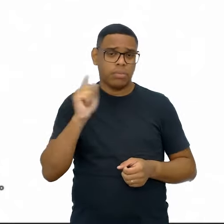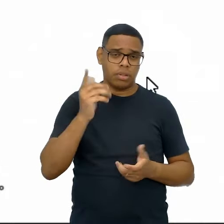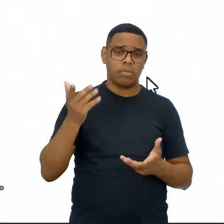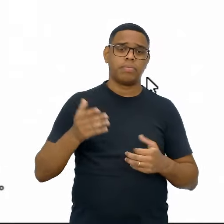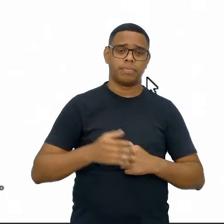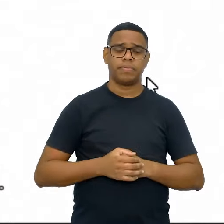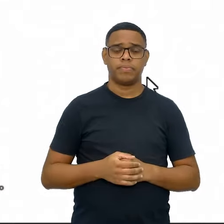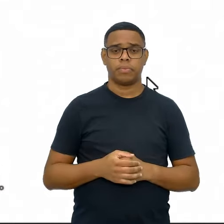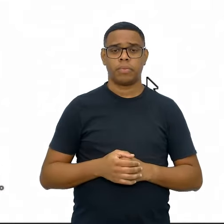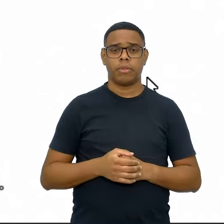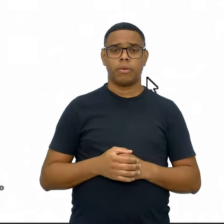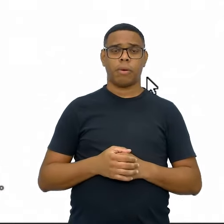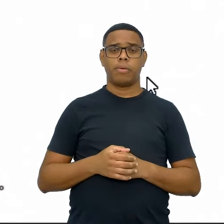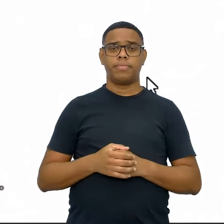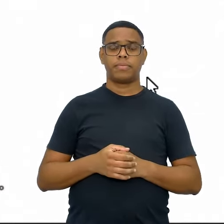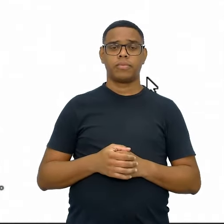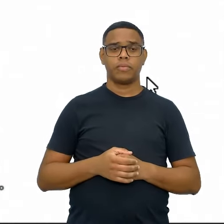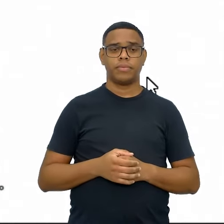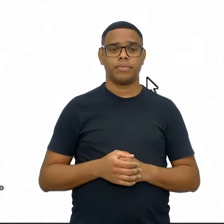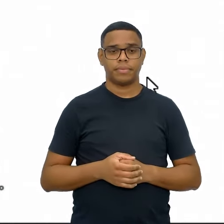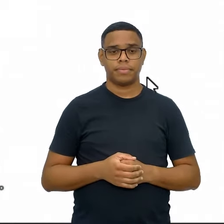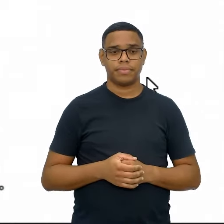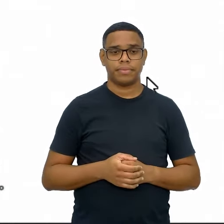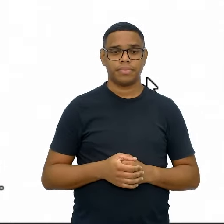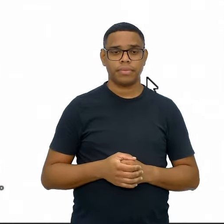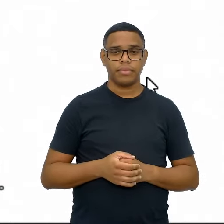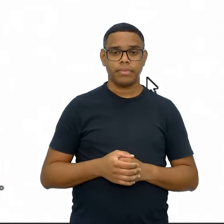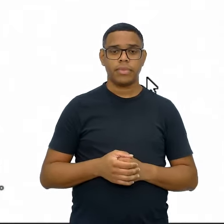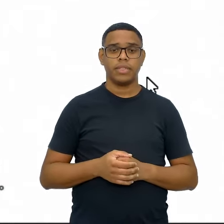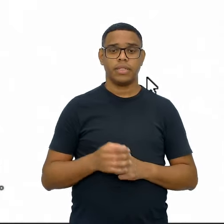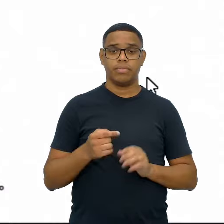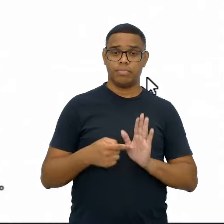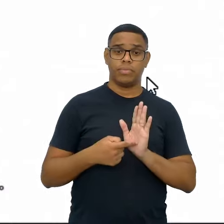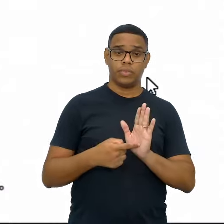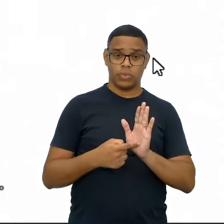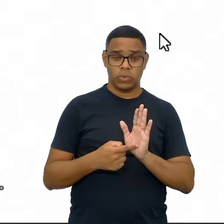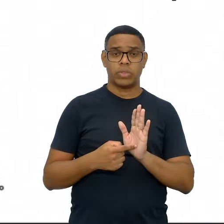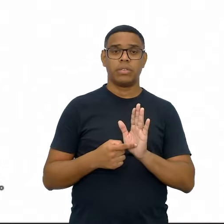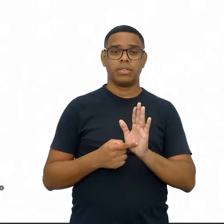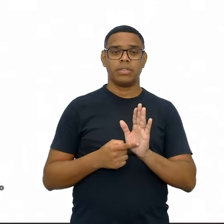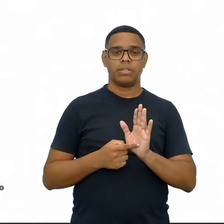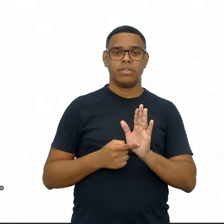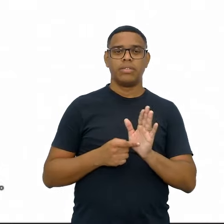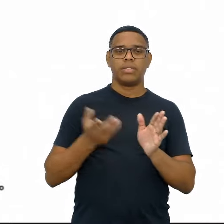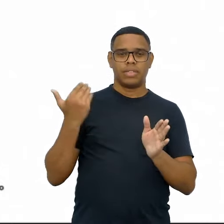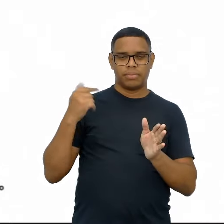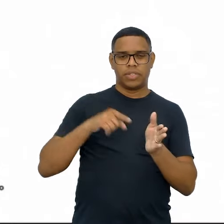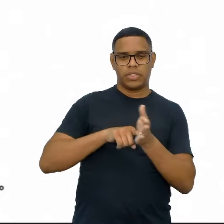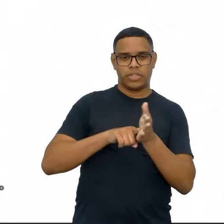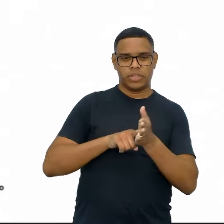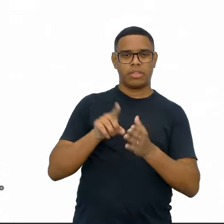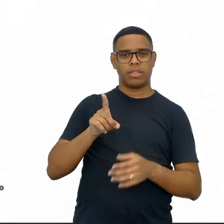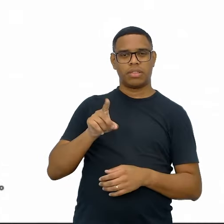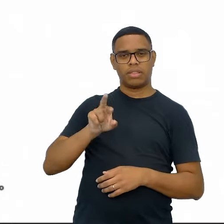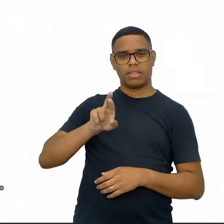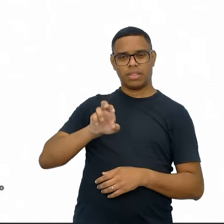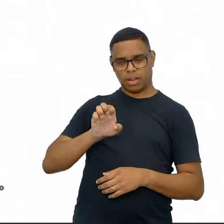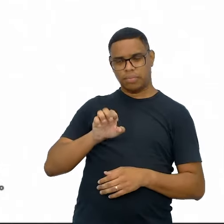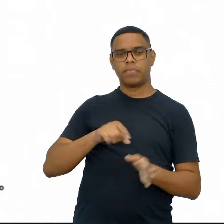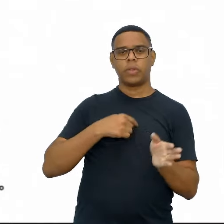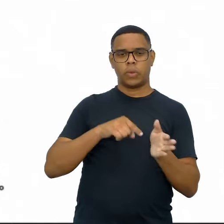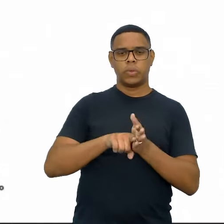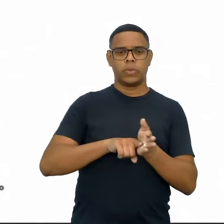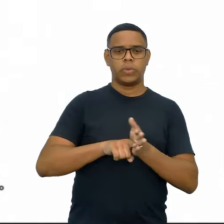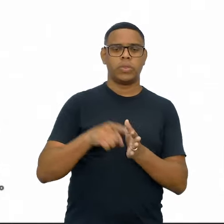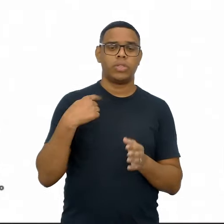E aí, como eu trouxe aqui um resultado de uma de uma diretoria de ensino, e aí, como a gente